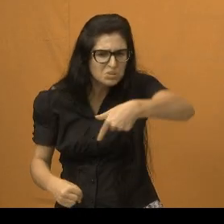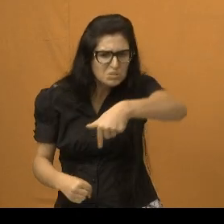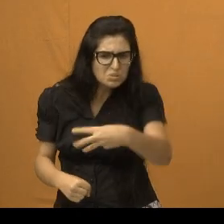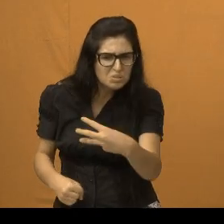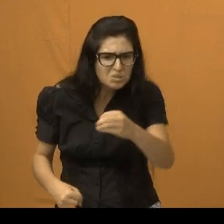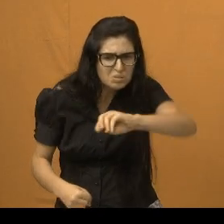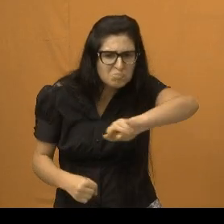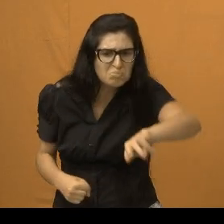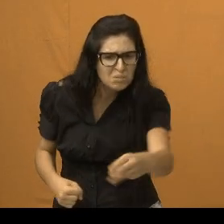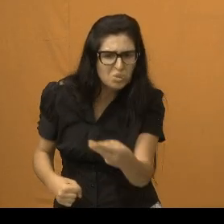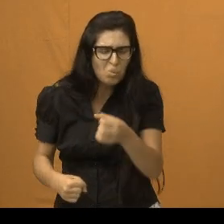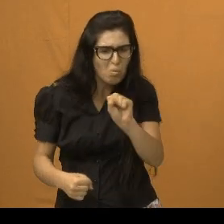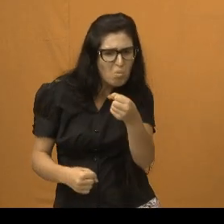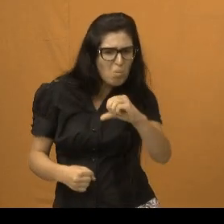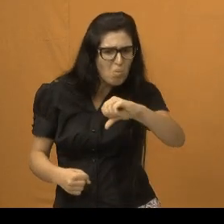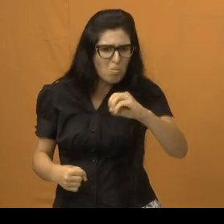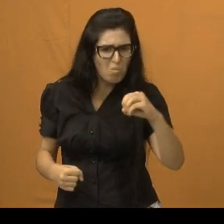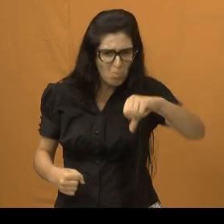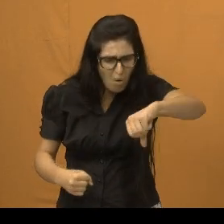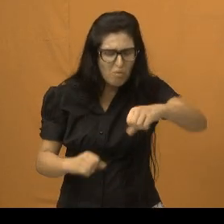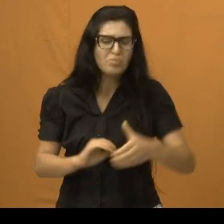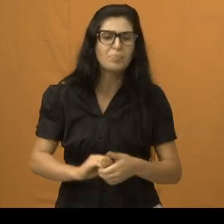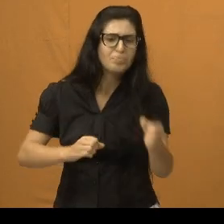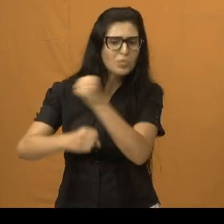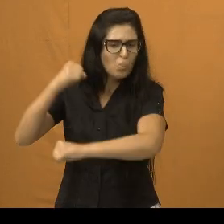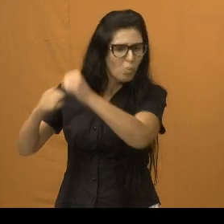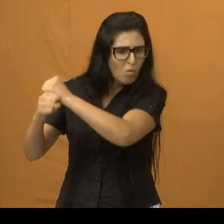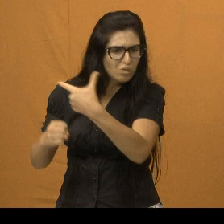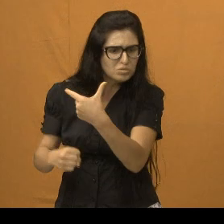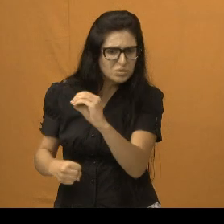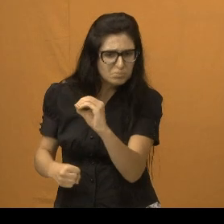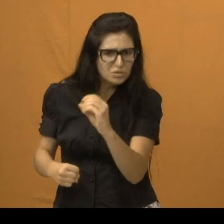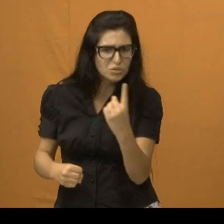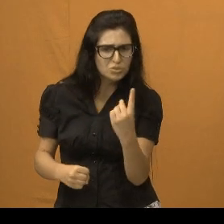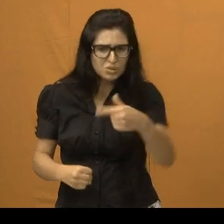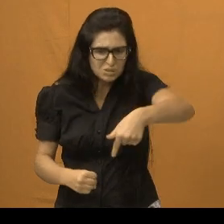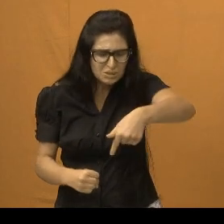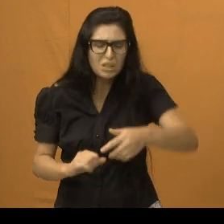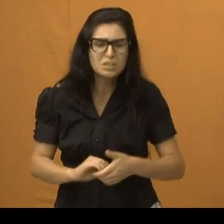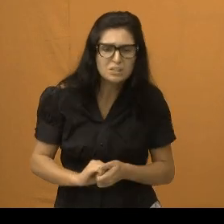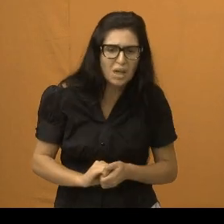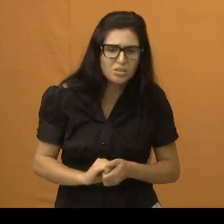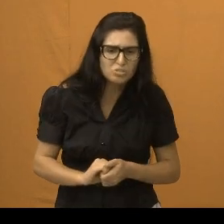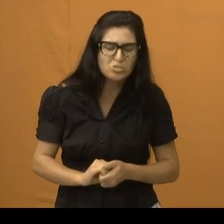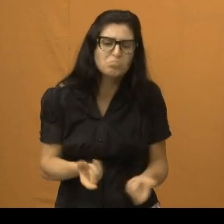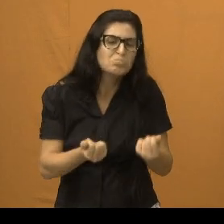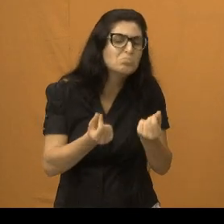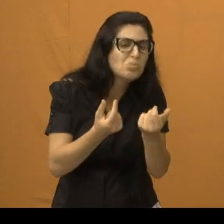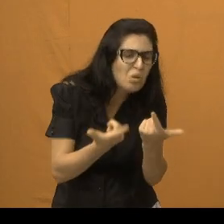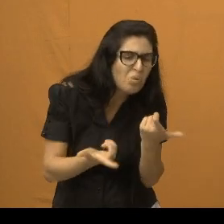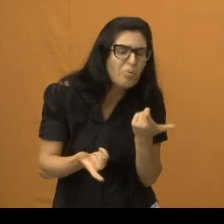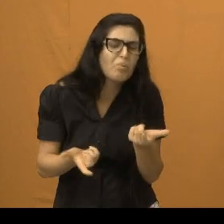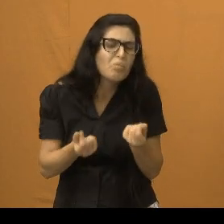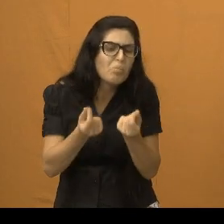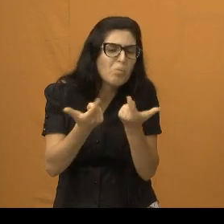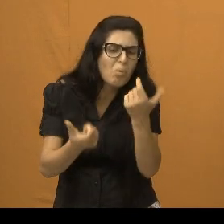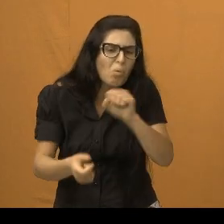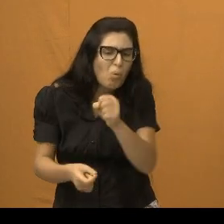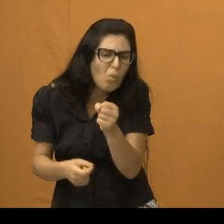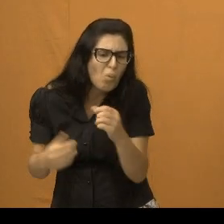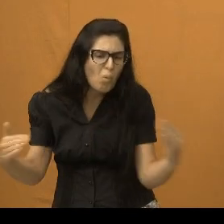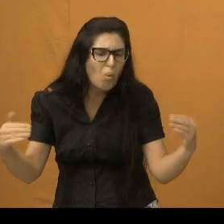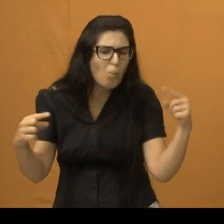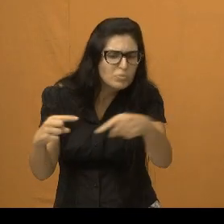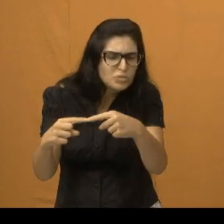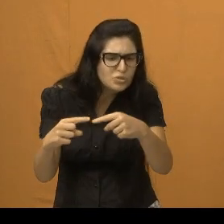730.809.000. Já no ano de 2017, né, na mesma linha da receita corrente, a meta era de